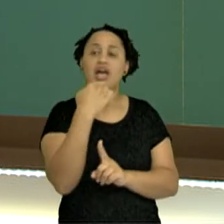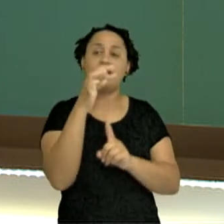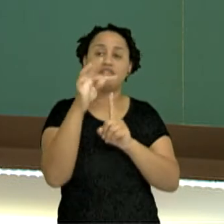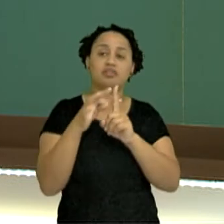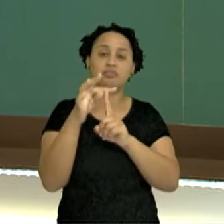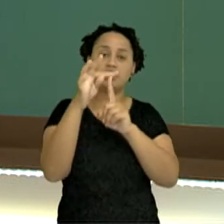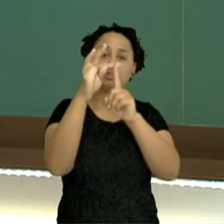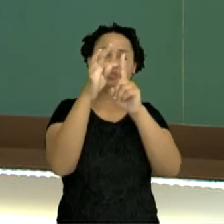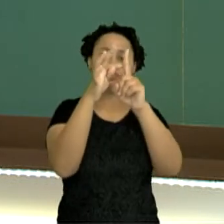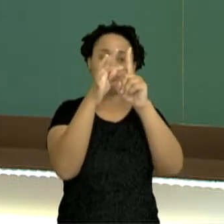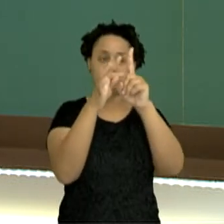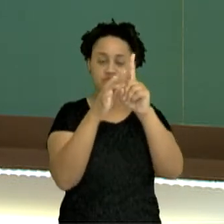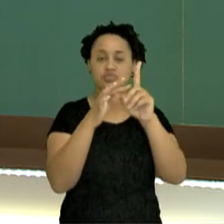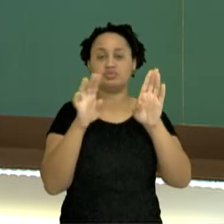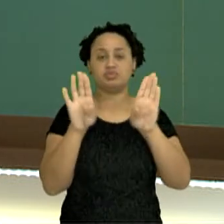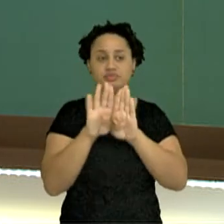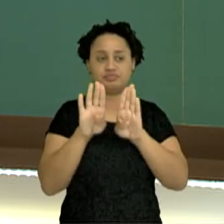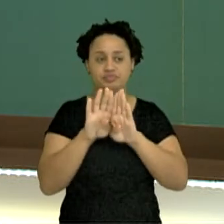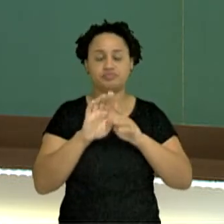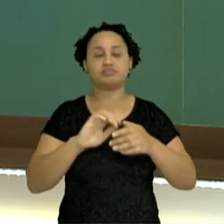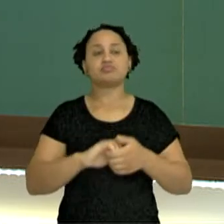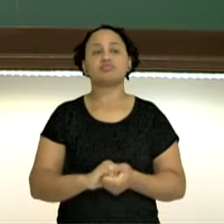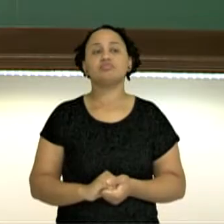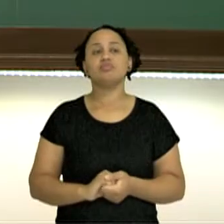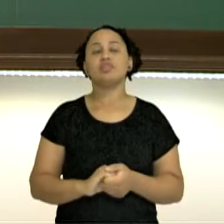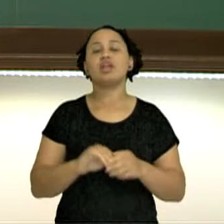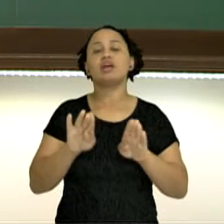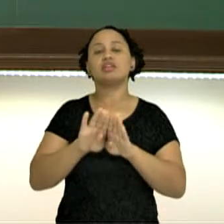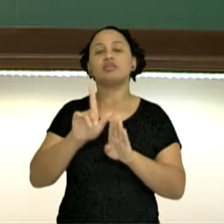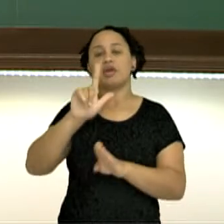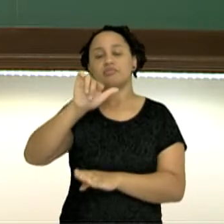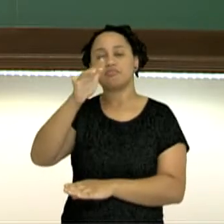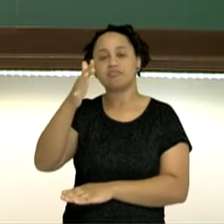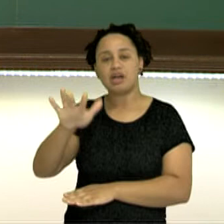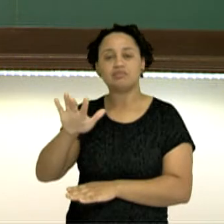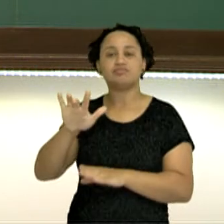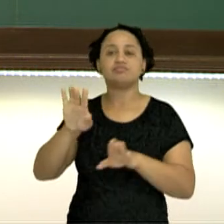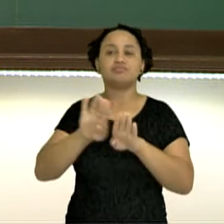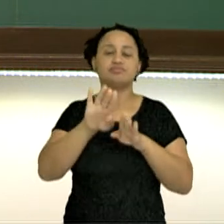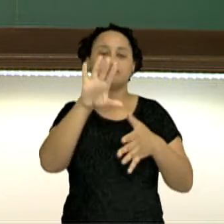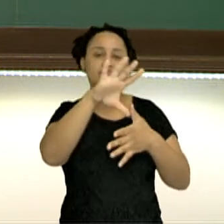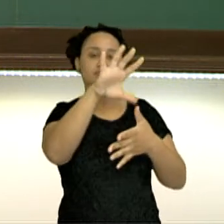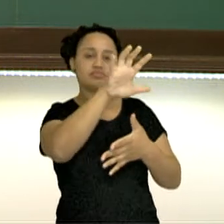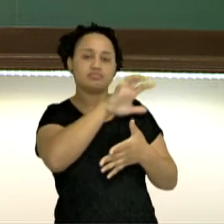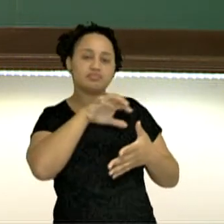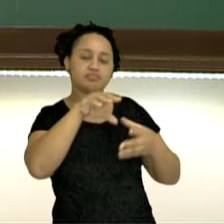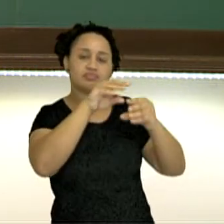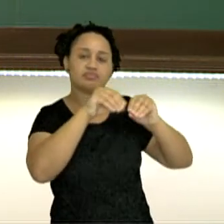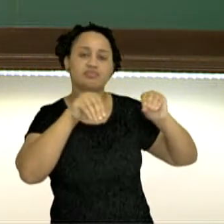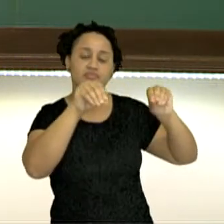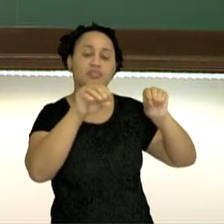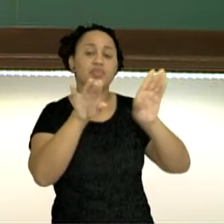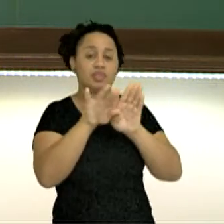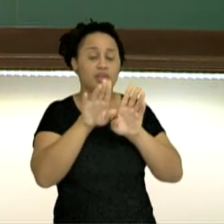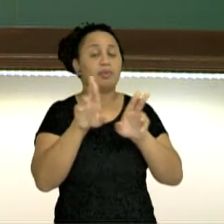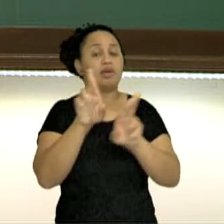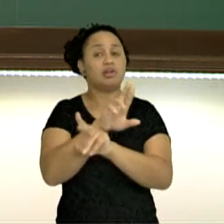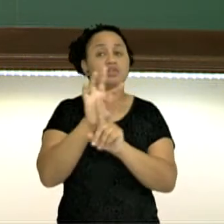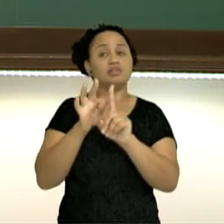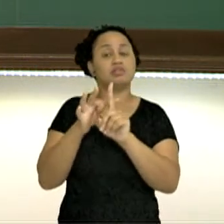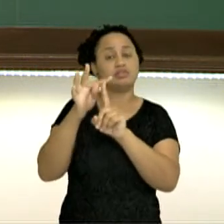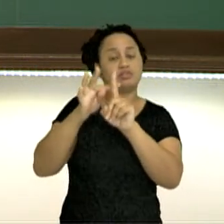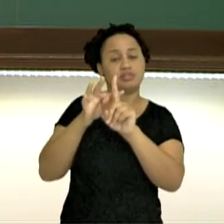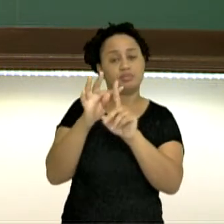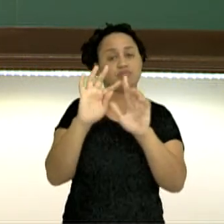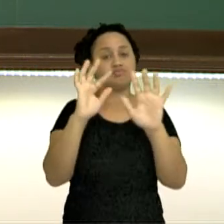mar, menores as temperaturas. A maritimidade e continentalidade também estando associada à temperatura, ao